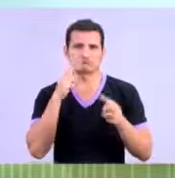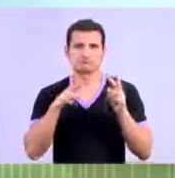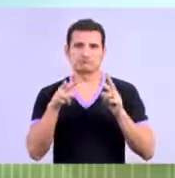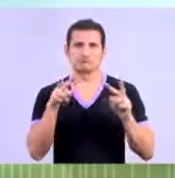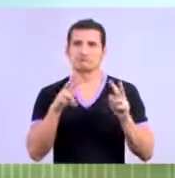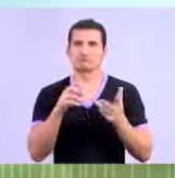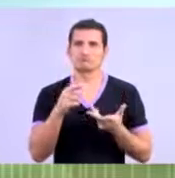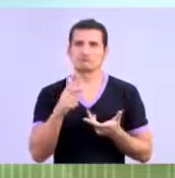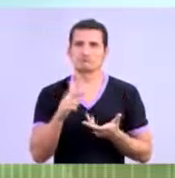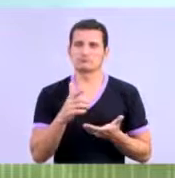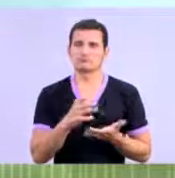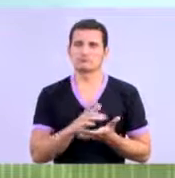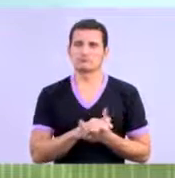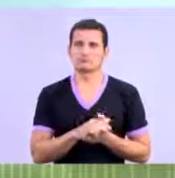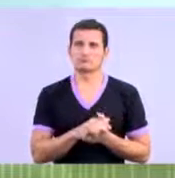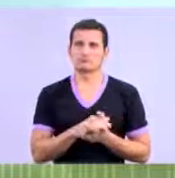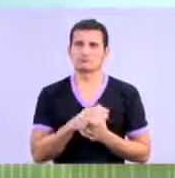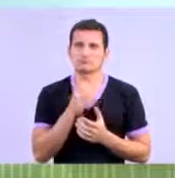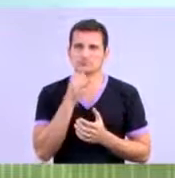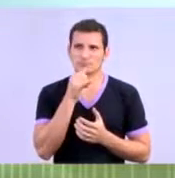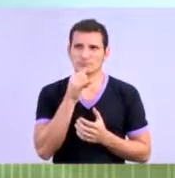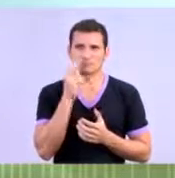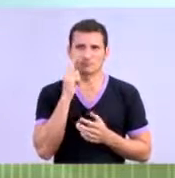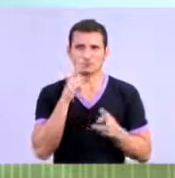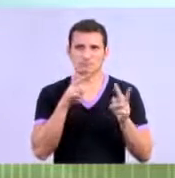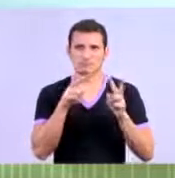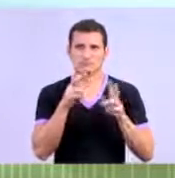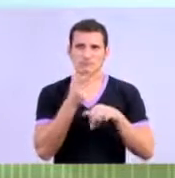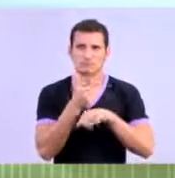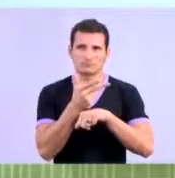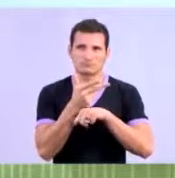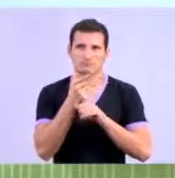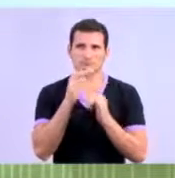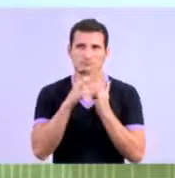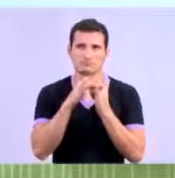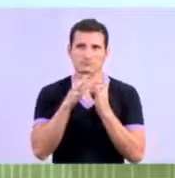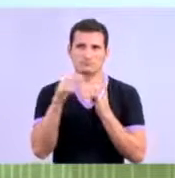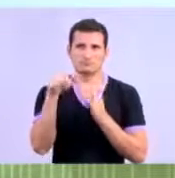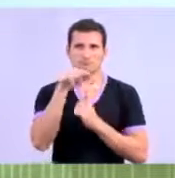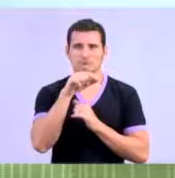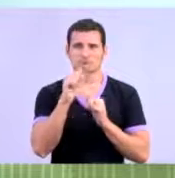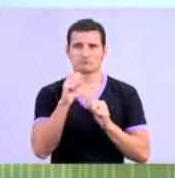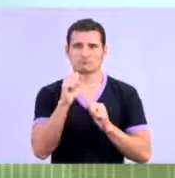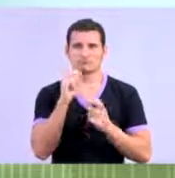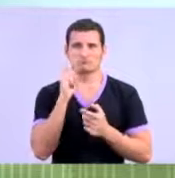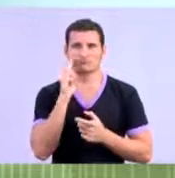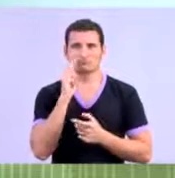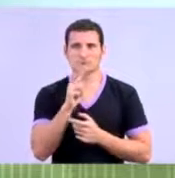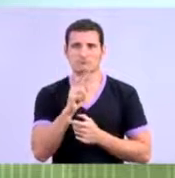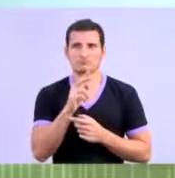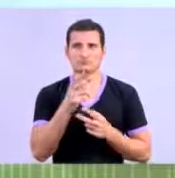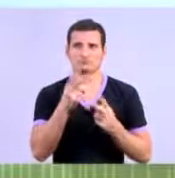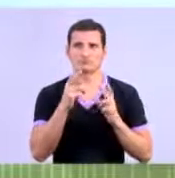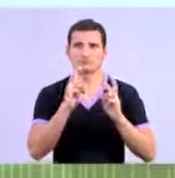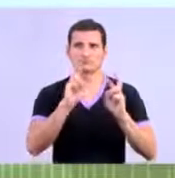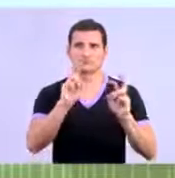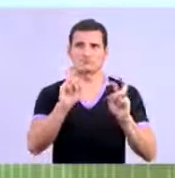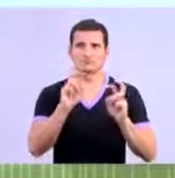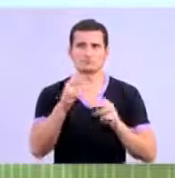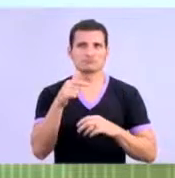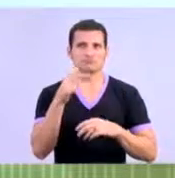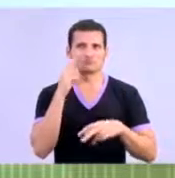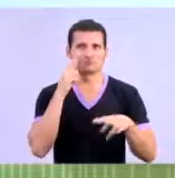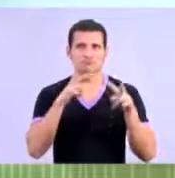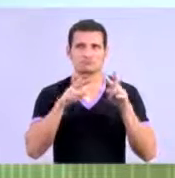né? Se a gente for olhar os vídeos que estão publicados aí no YouTube, vocês podem pegar o link aí no ambiente, você perceba que não tem uma parte